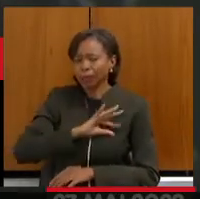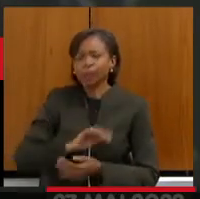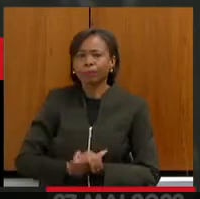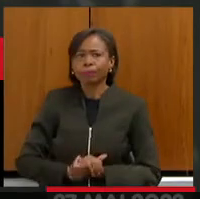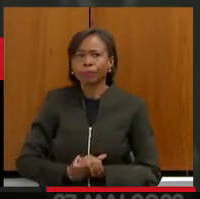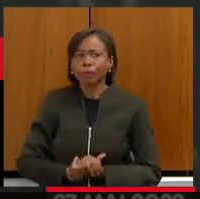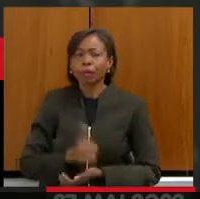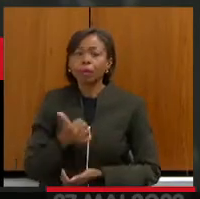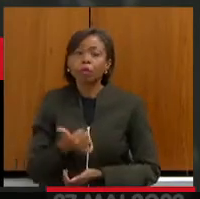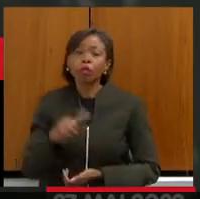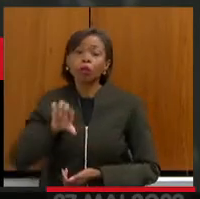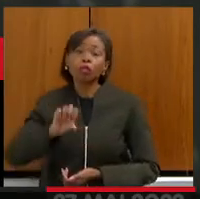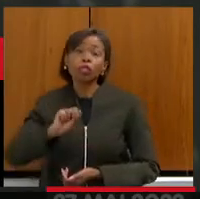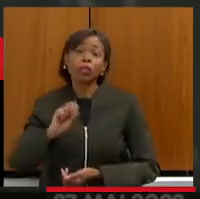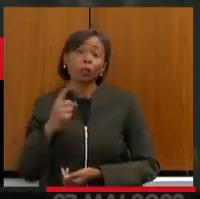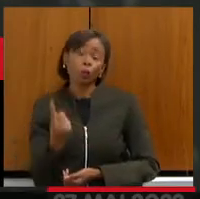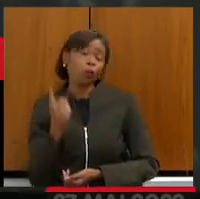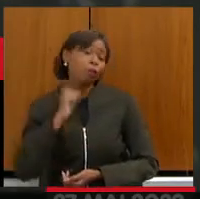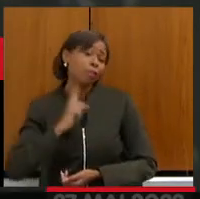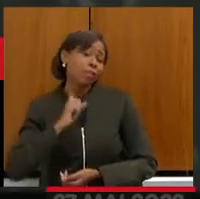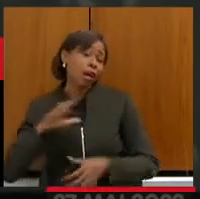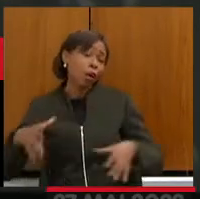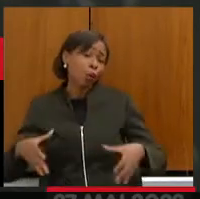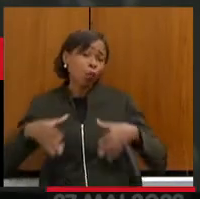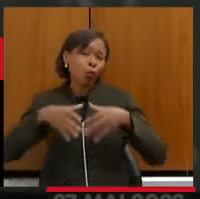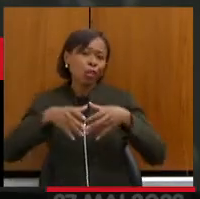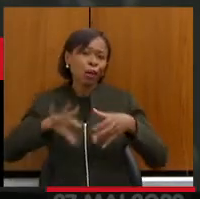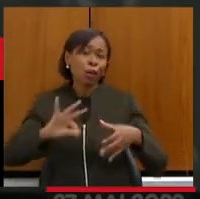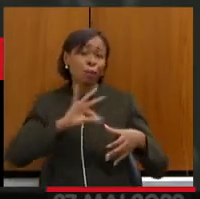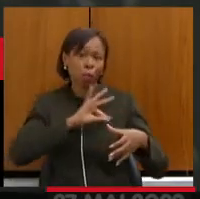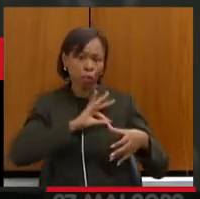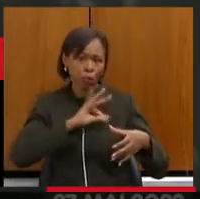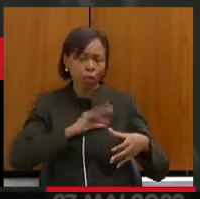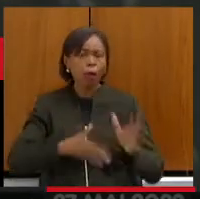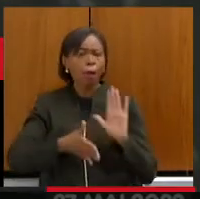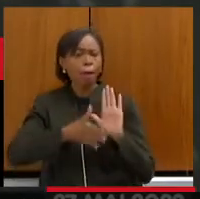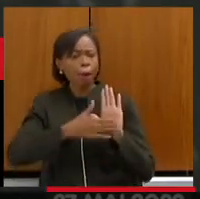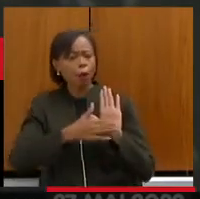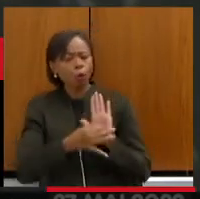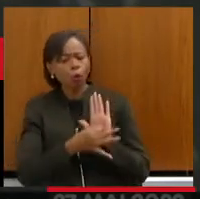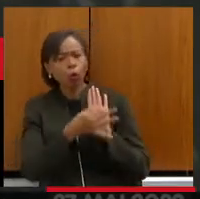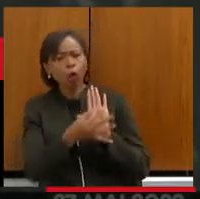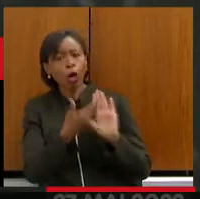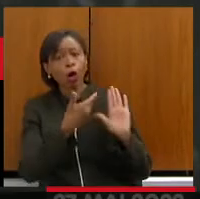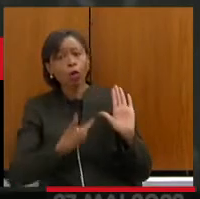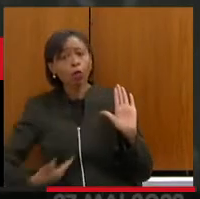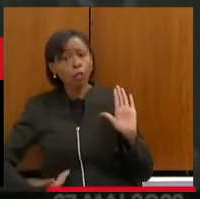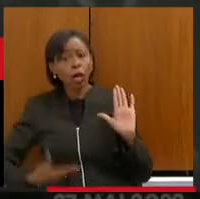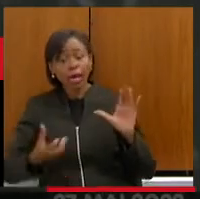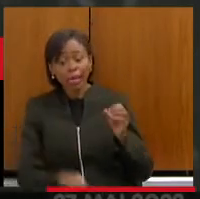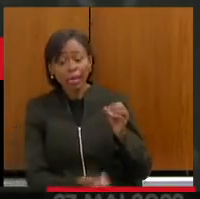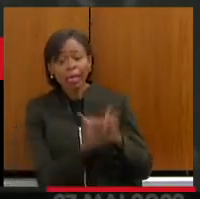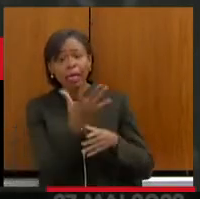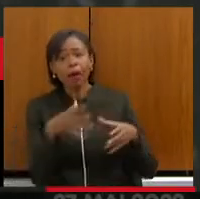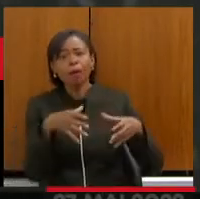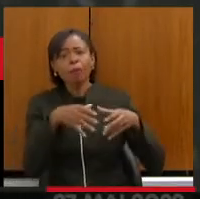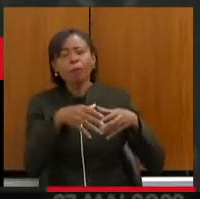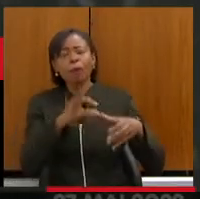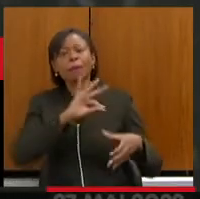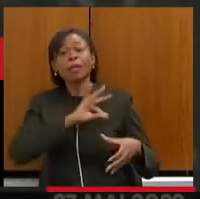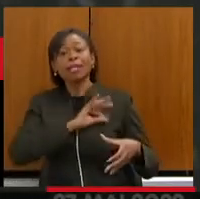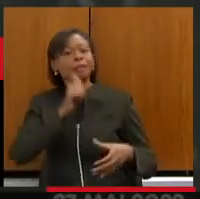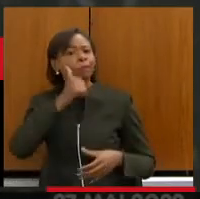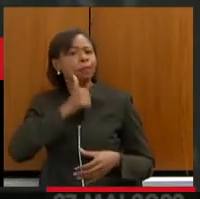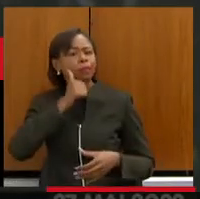ano de 1981 comando da polícia militar propôs ao Governador a criação da polícia feminina E aí nós